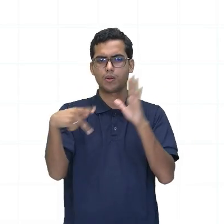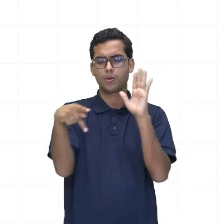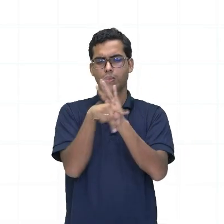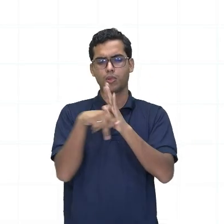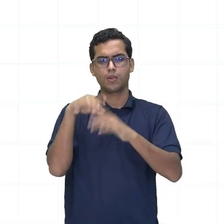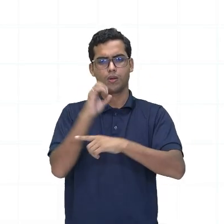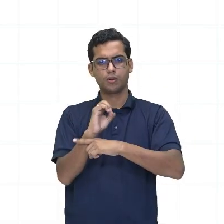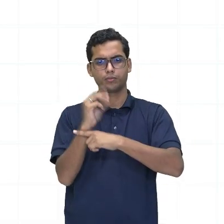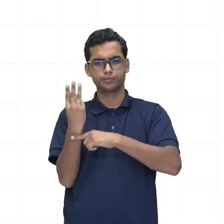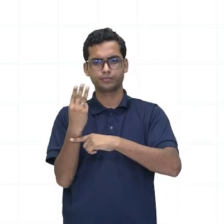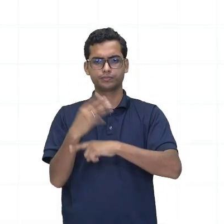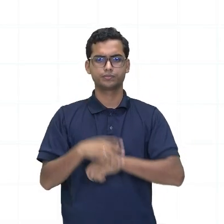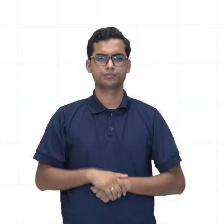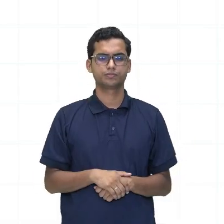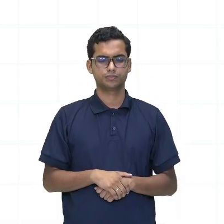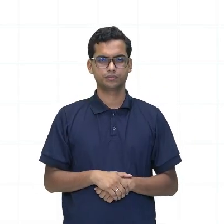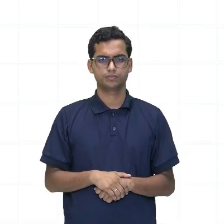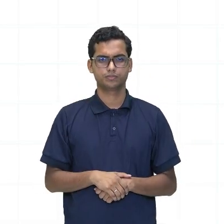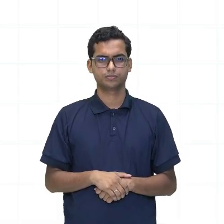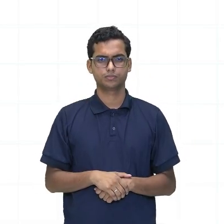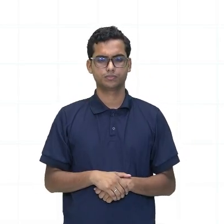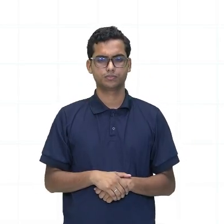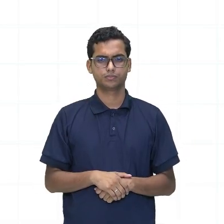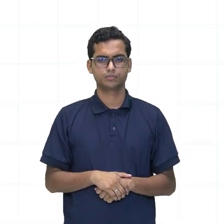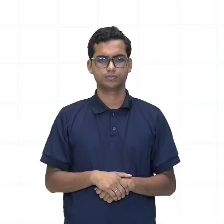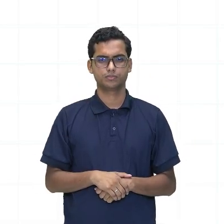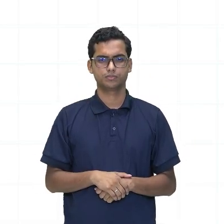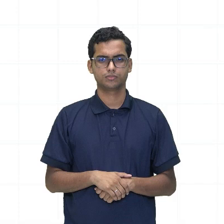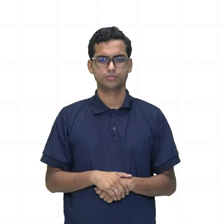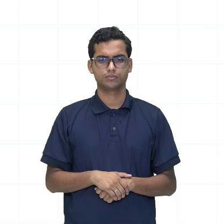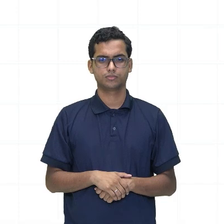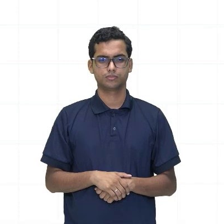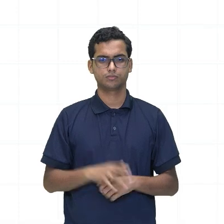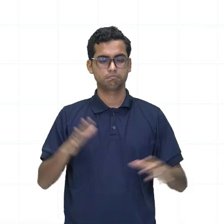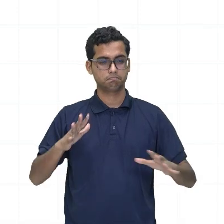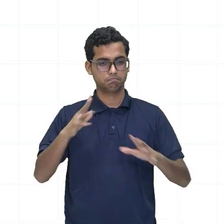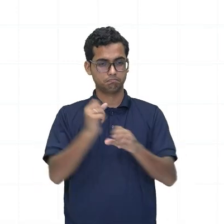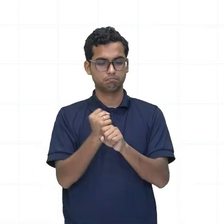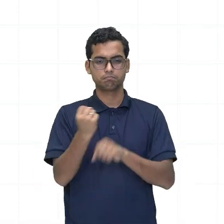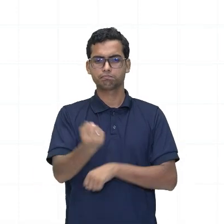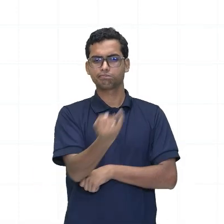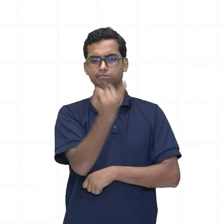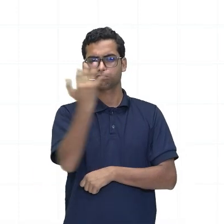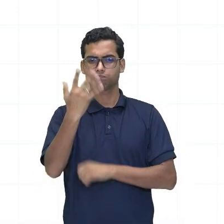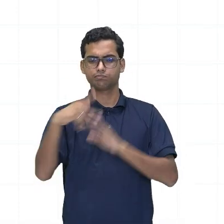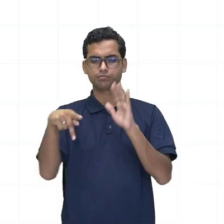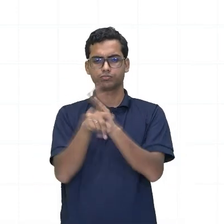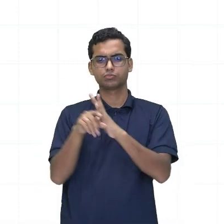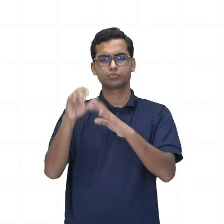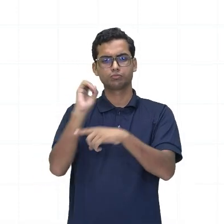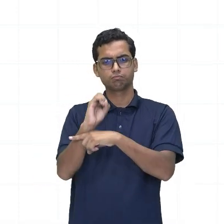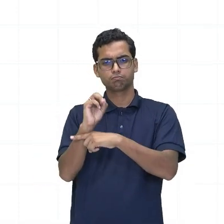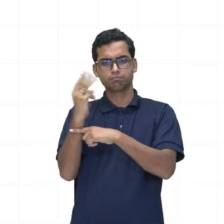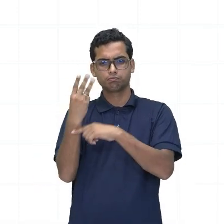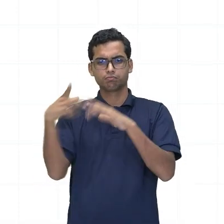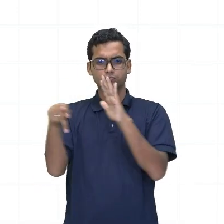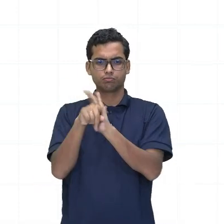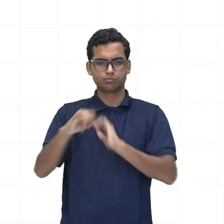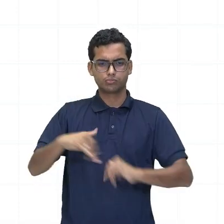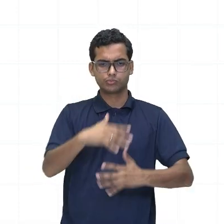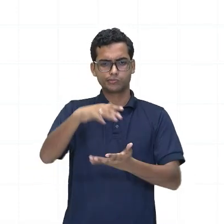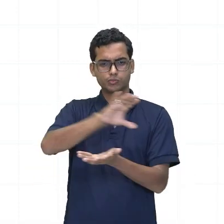o ozônio. Então, ou seja, a quantidade de ozônio na camada se